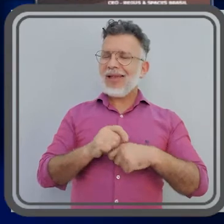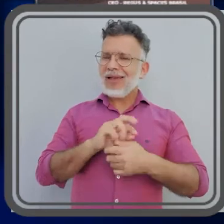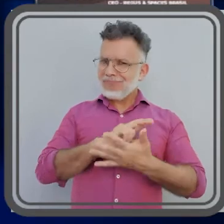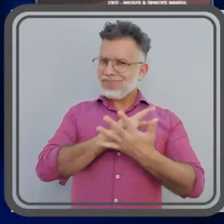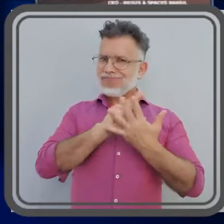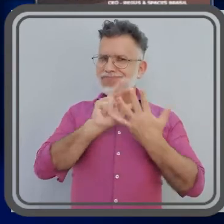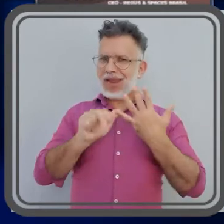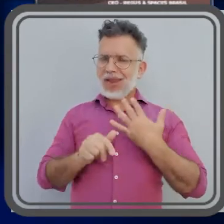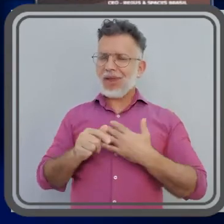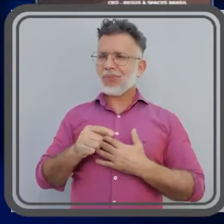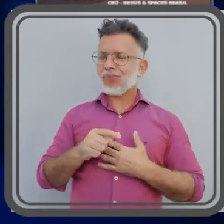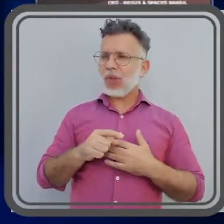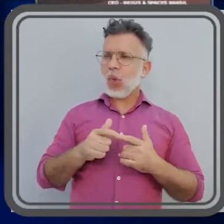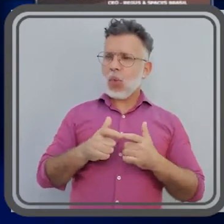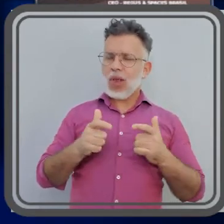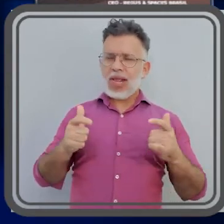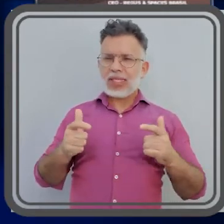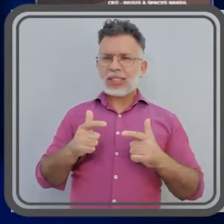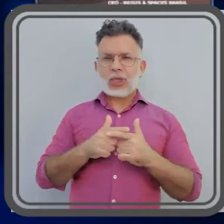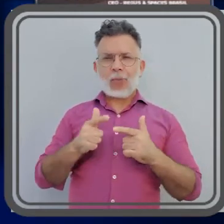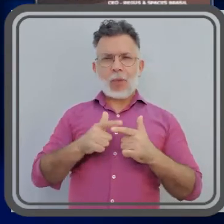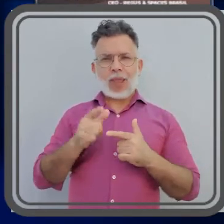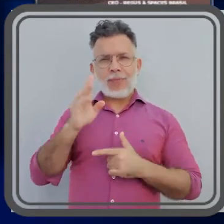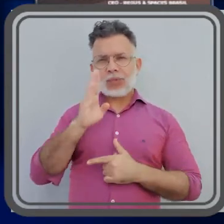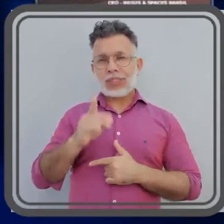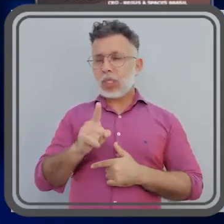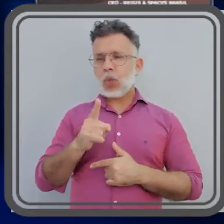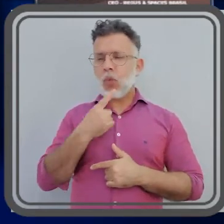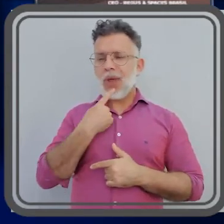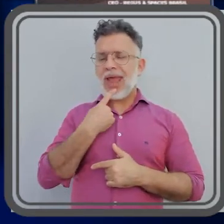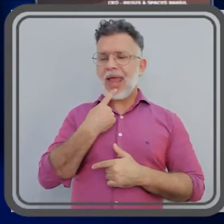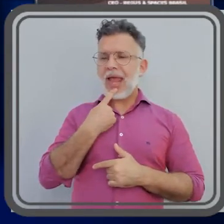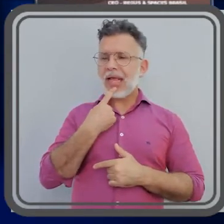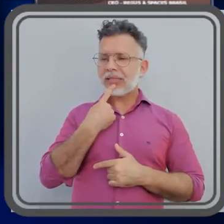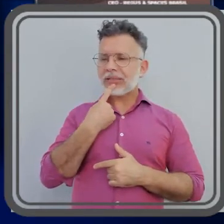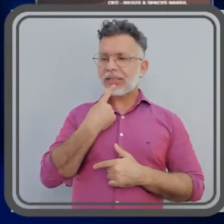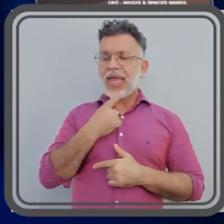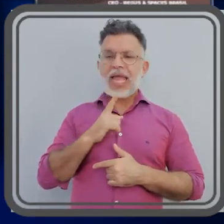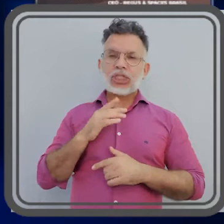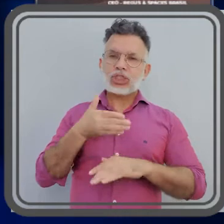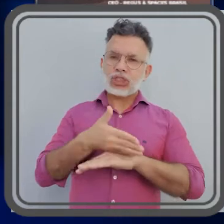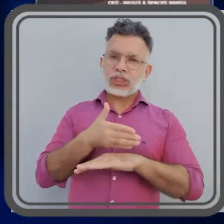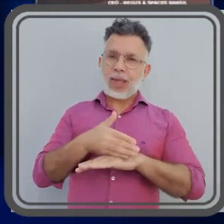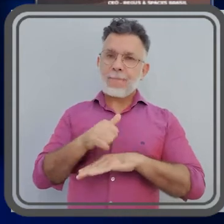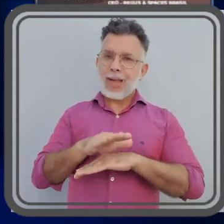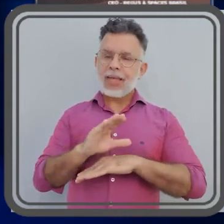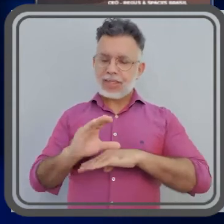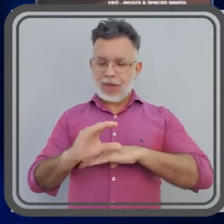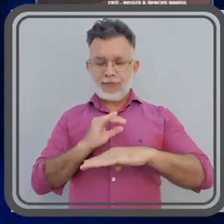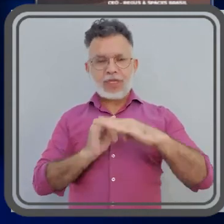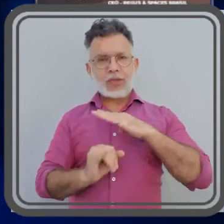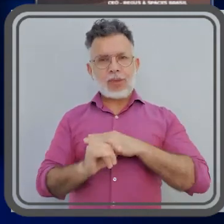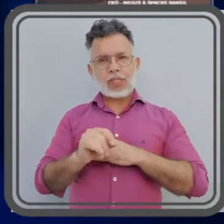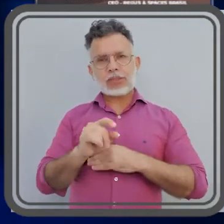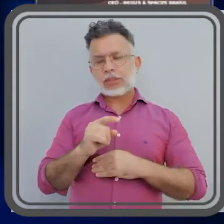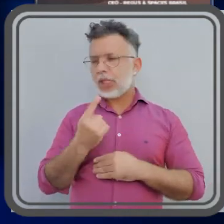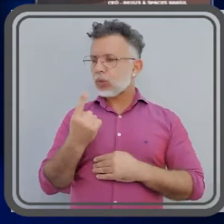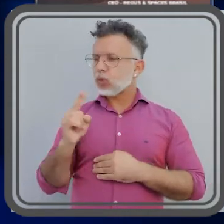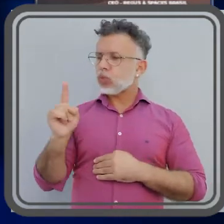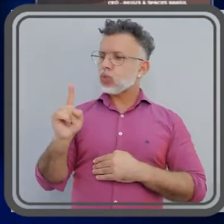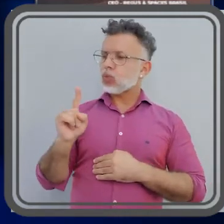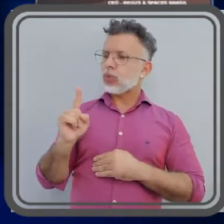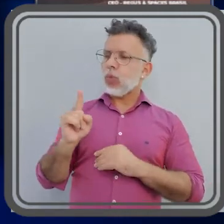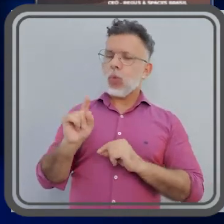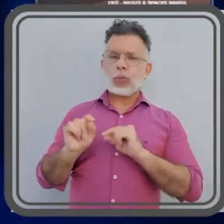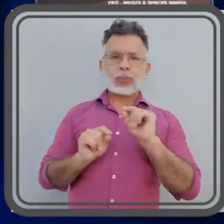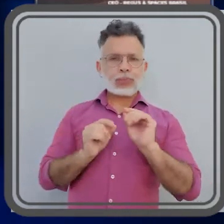desafio do Brasil não é nem assunto que ajuda a endereçar, né? A gente entra mais na parte de investimentos, que é a última etapa,